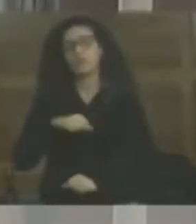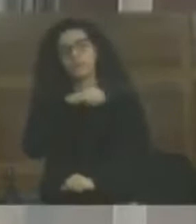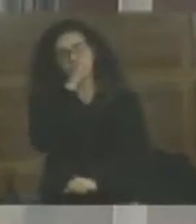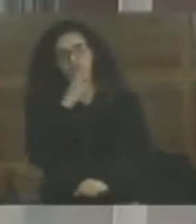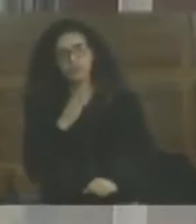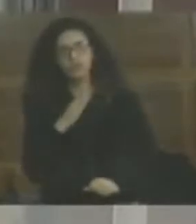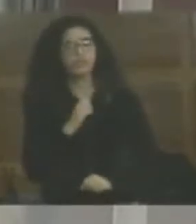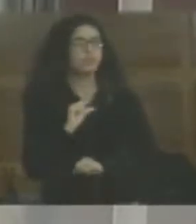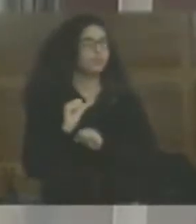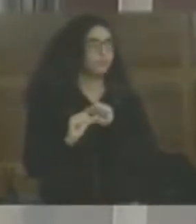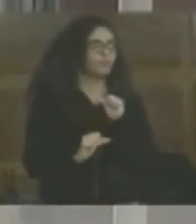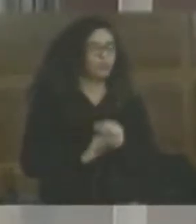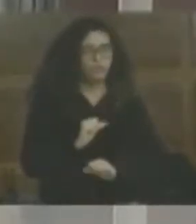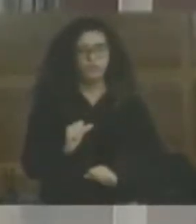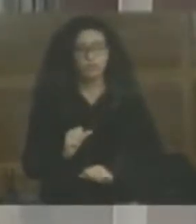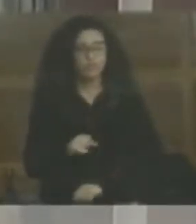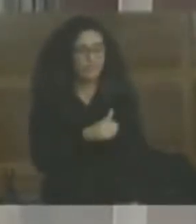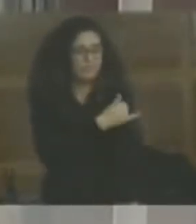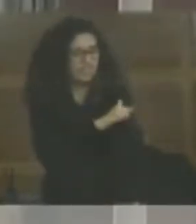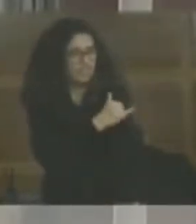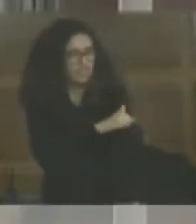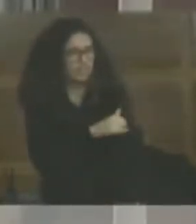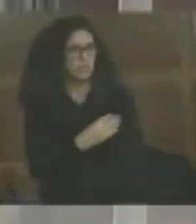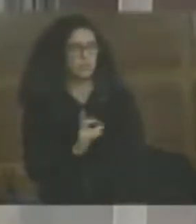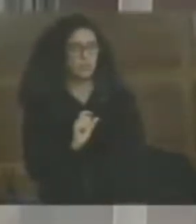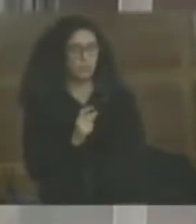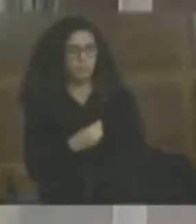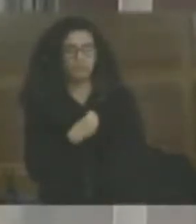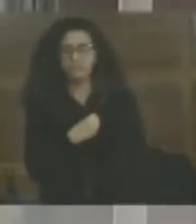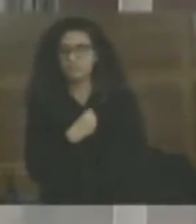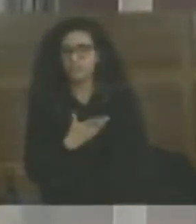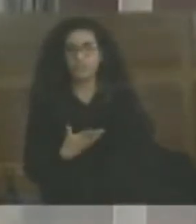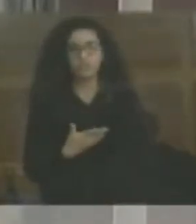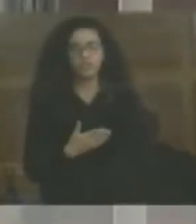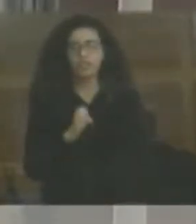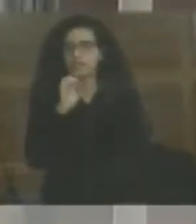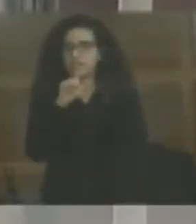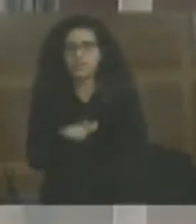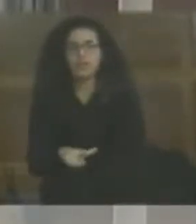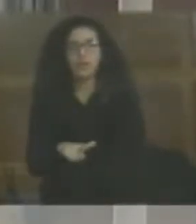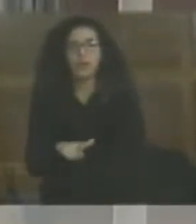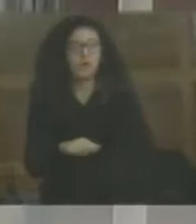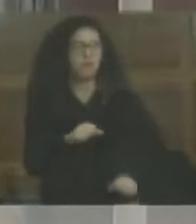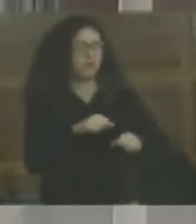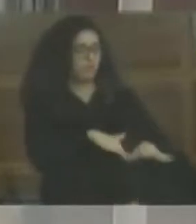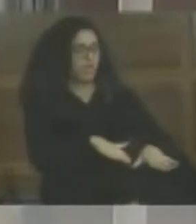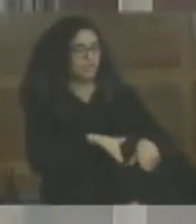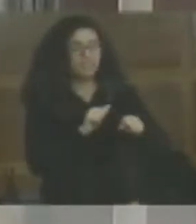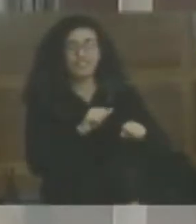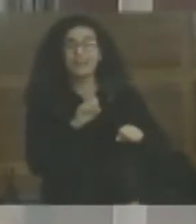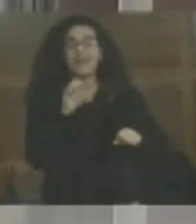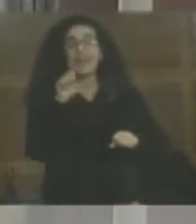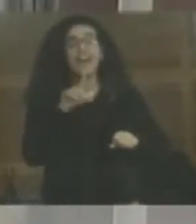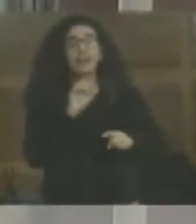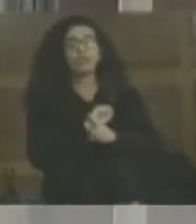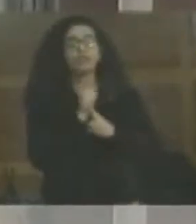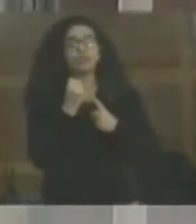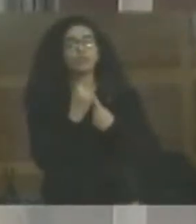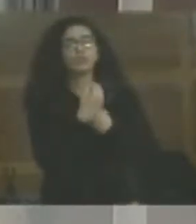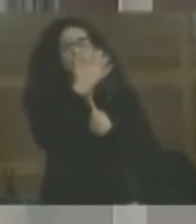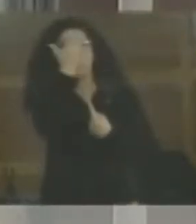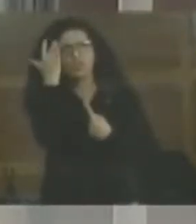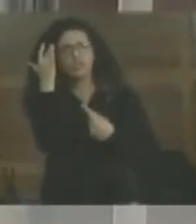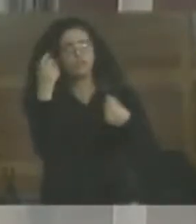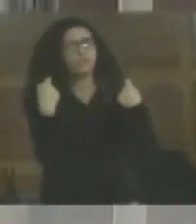para a gente mudar principalmente o Rio de Janeiro dessa situação horrível que nós estamos, não é com intervenção militar, é com intervenção social. A gente tem que focar